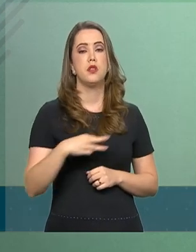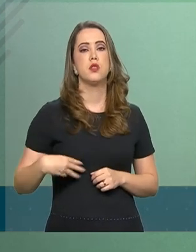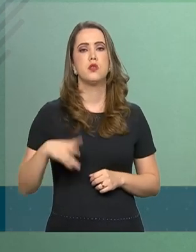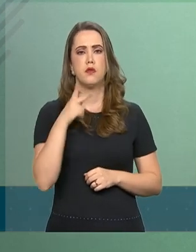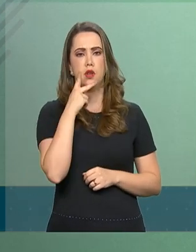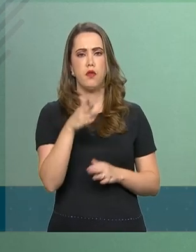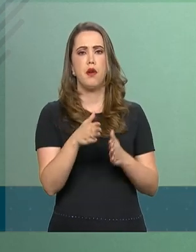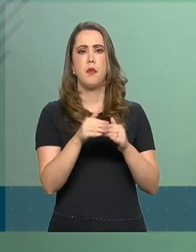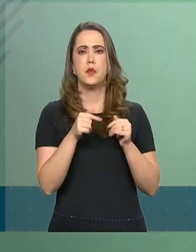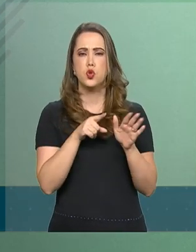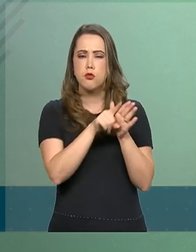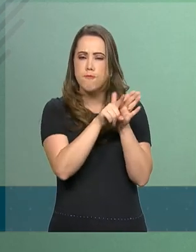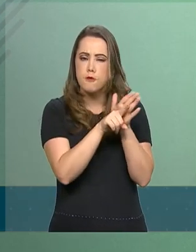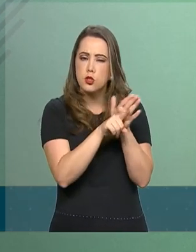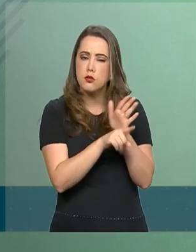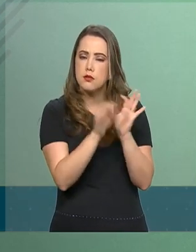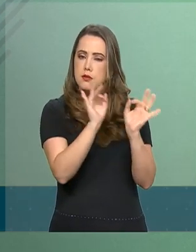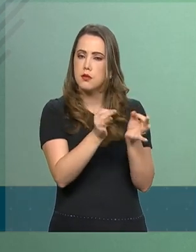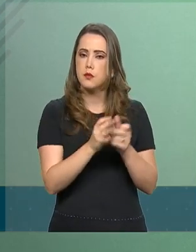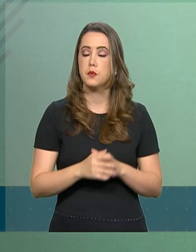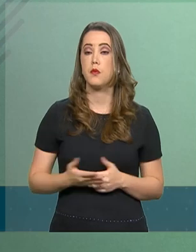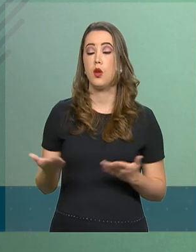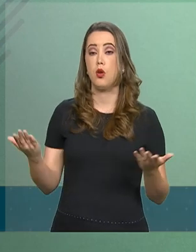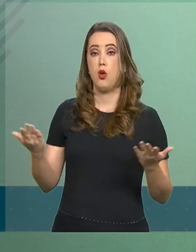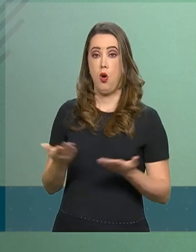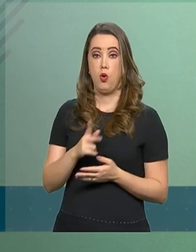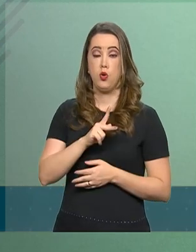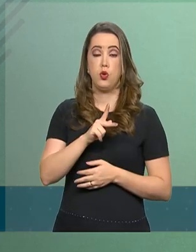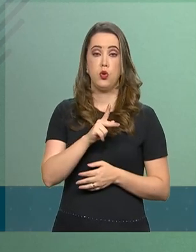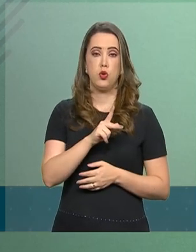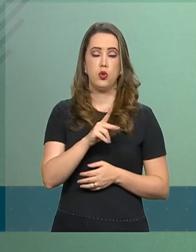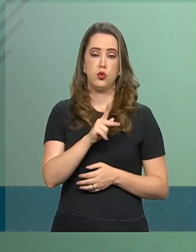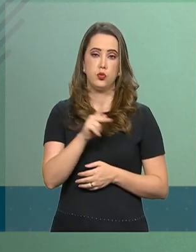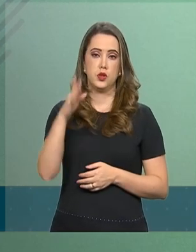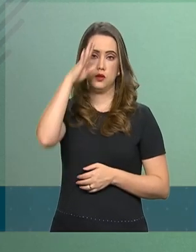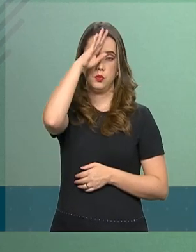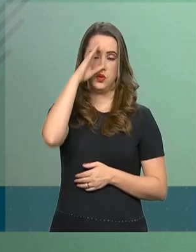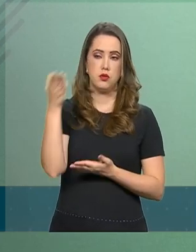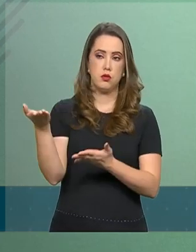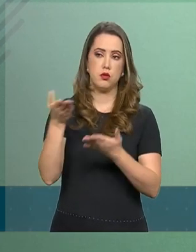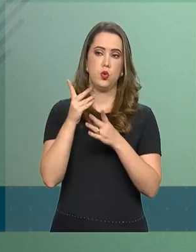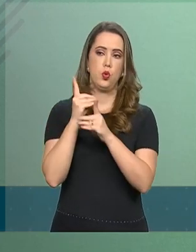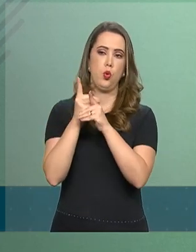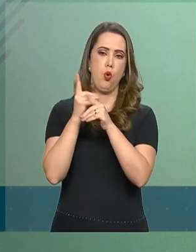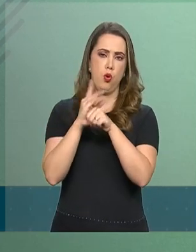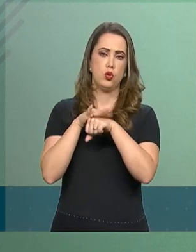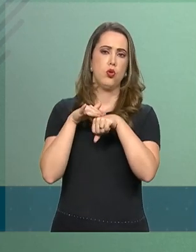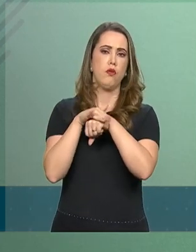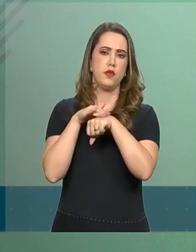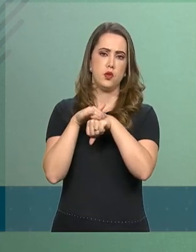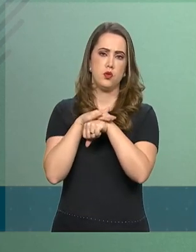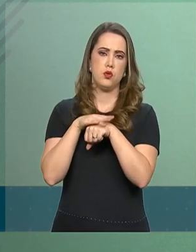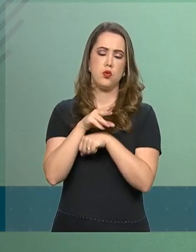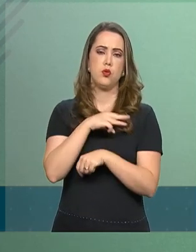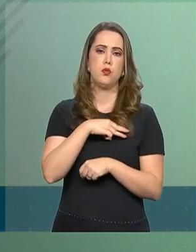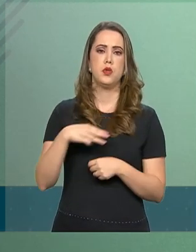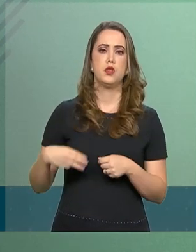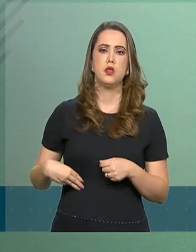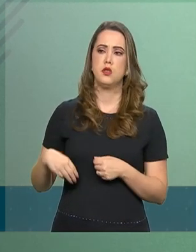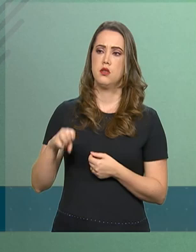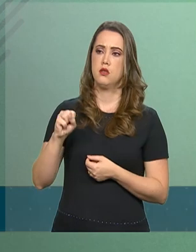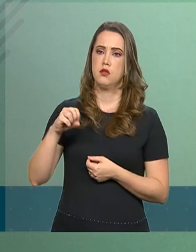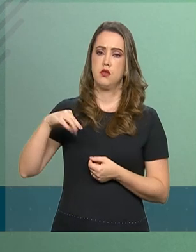naturalmente todos os ministros e hoje recebeu o ministro santos cruz e este assunto de fato foi tratado o